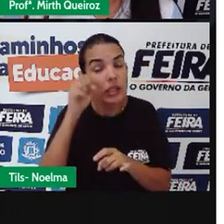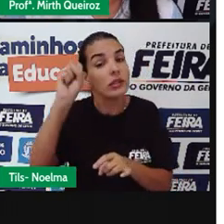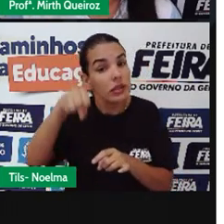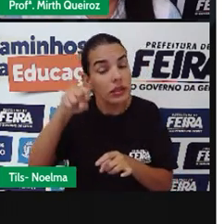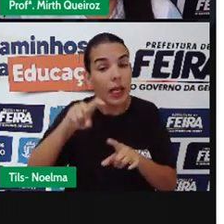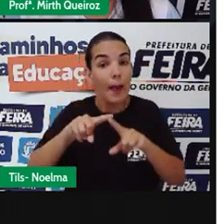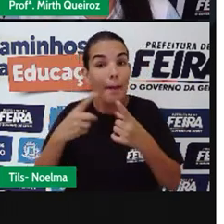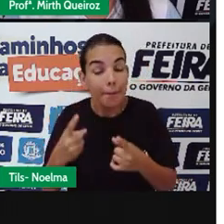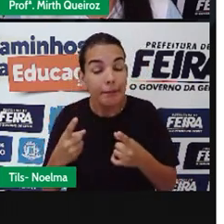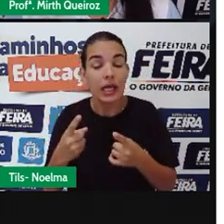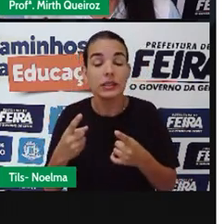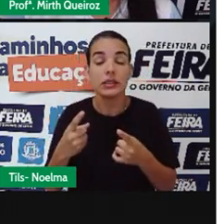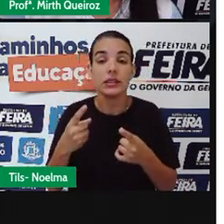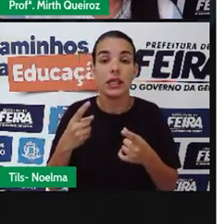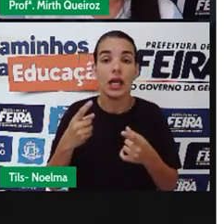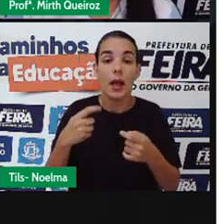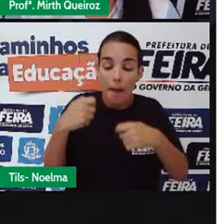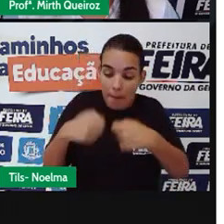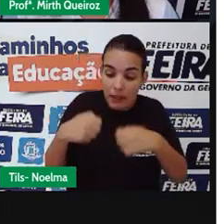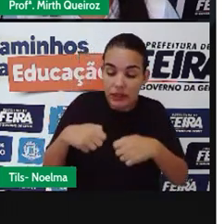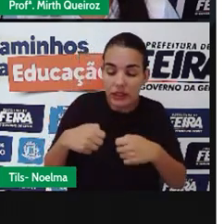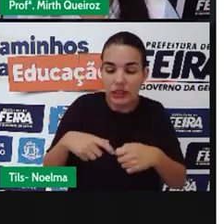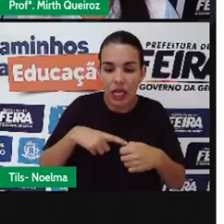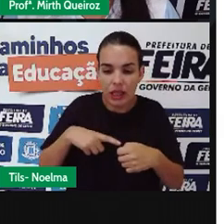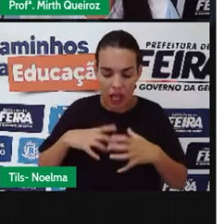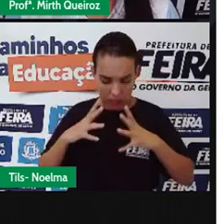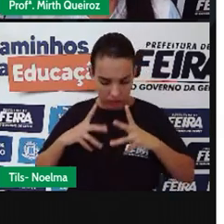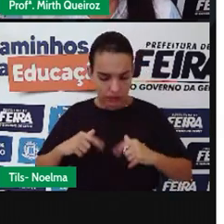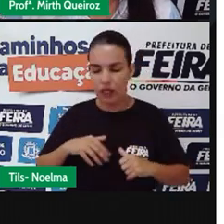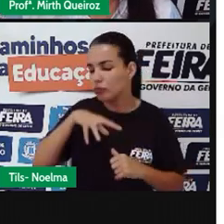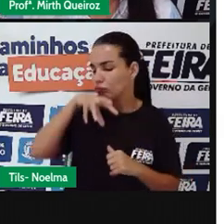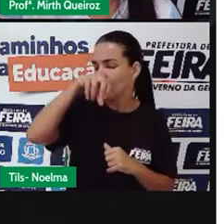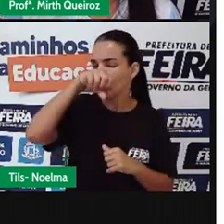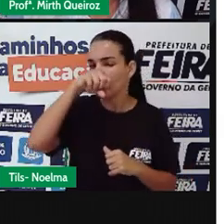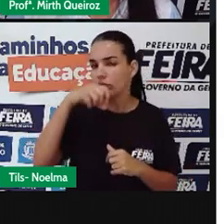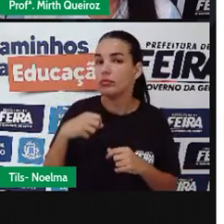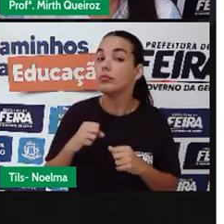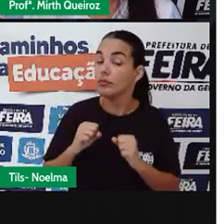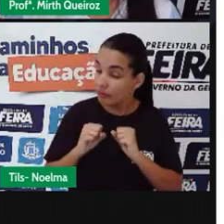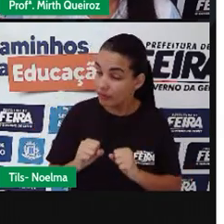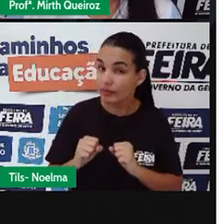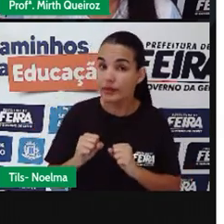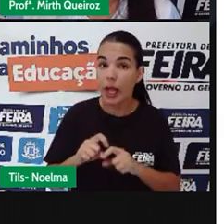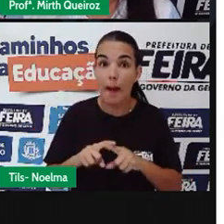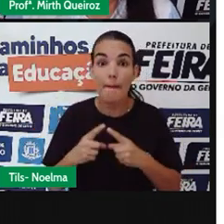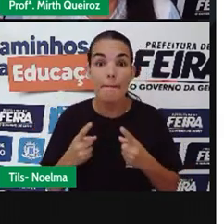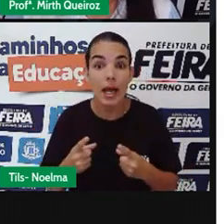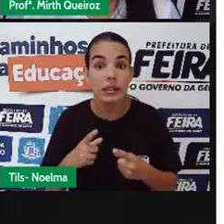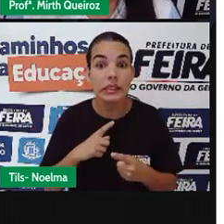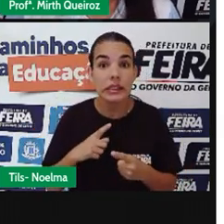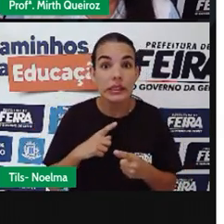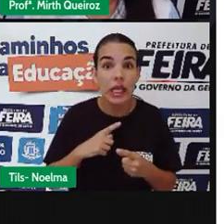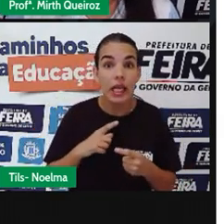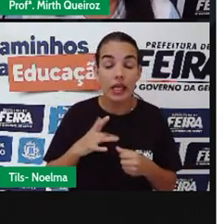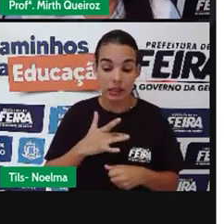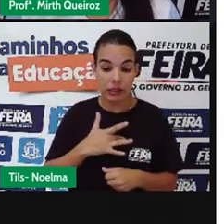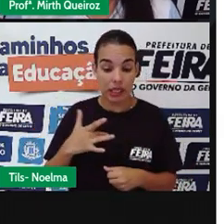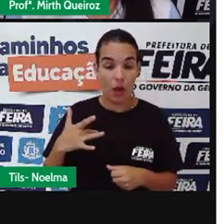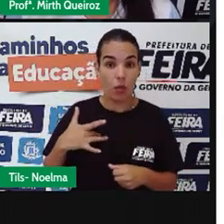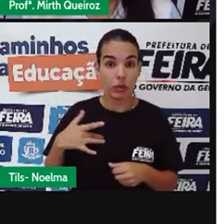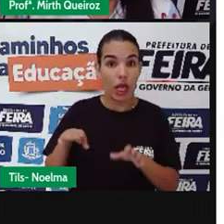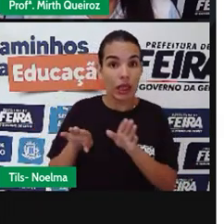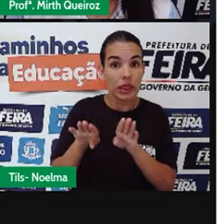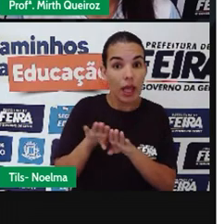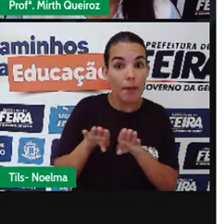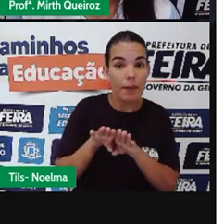a questão estética estava limpinho e cheiroso ela vai trazer isso aí a nossa saúde